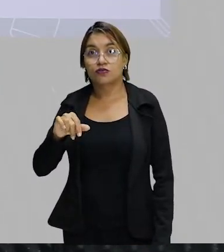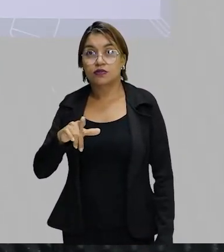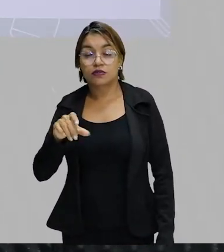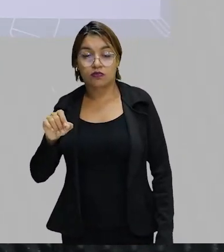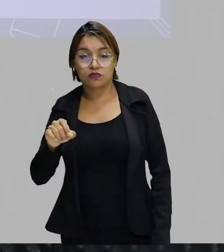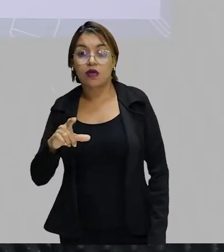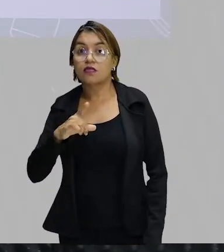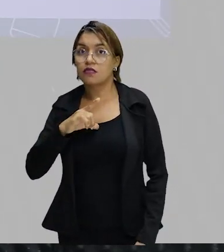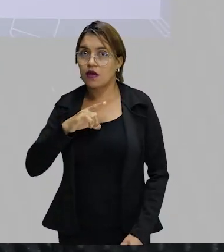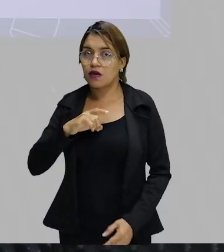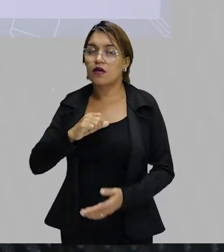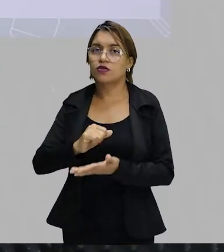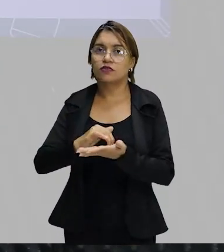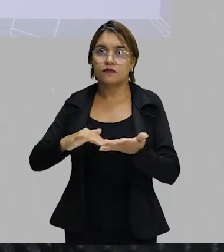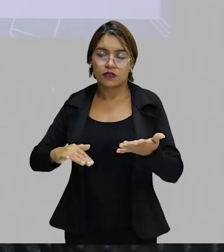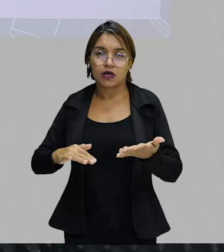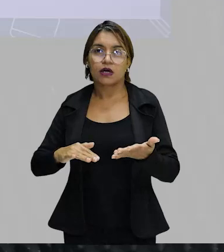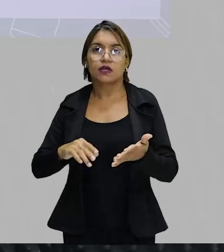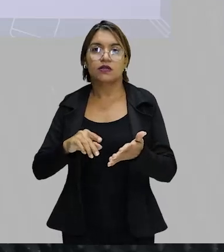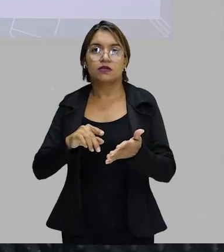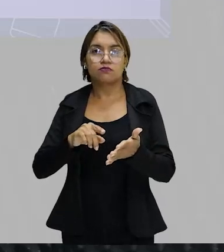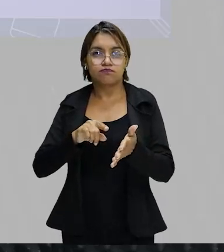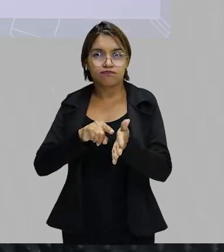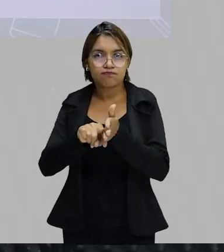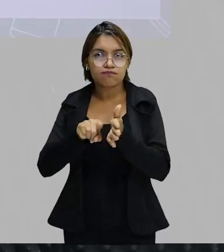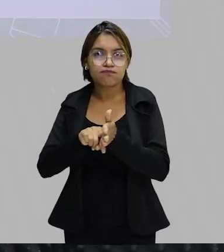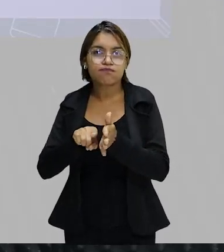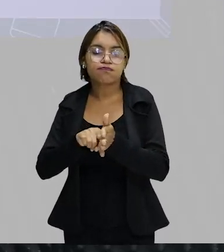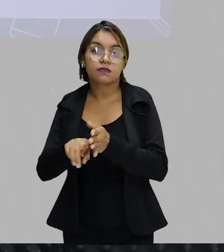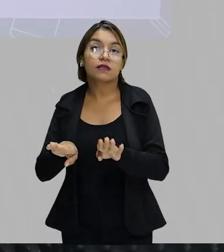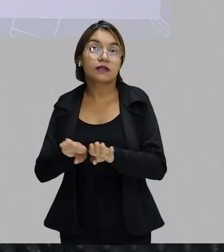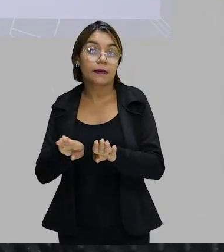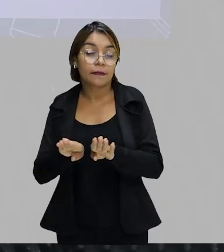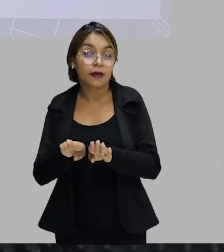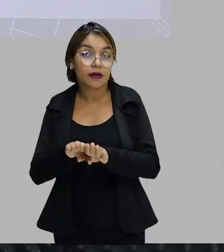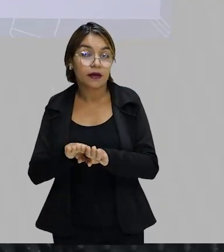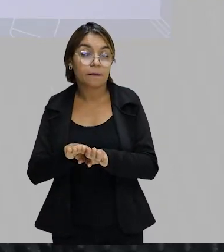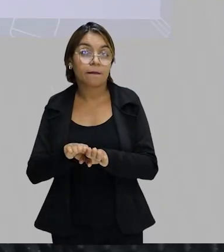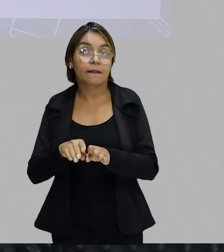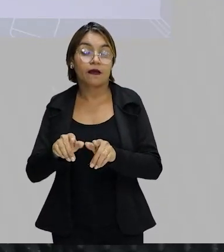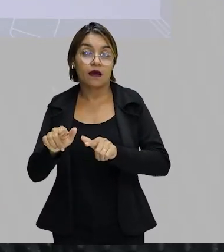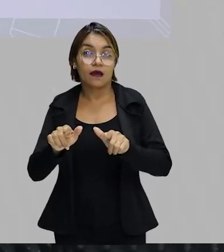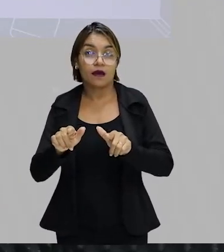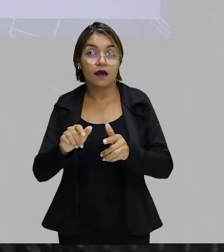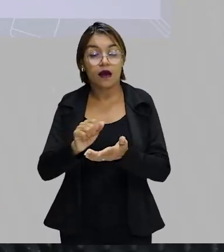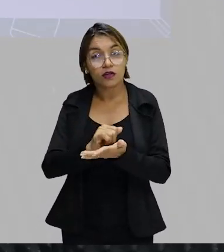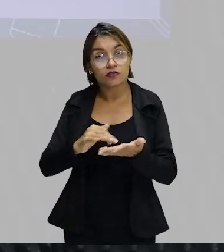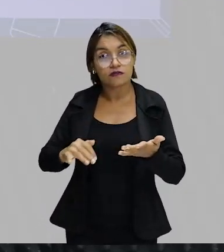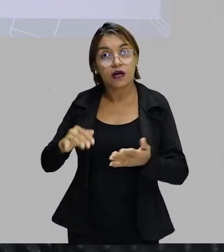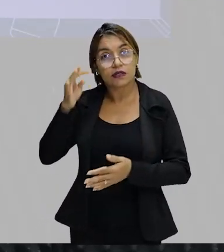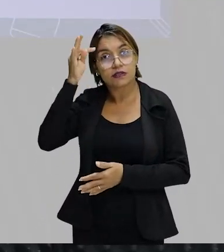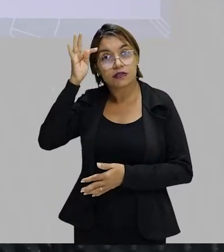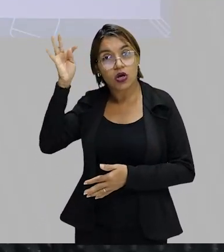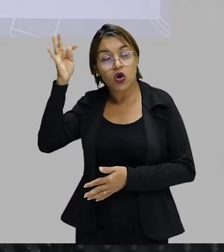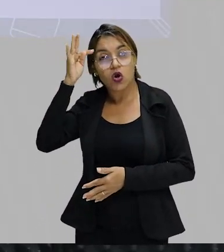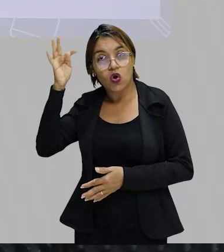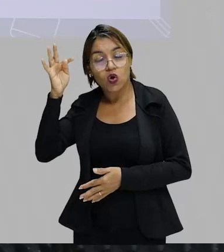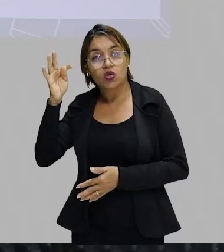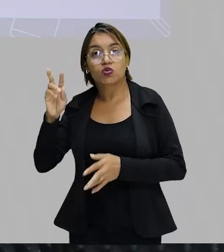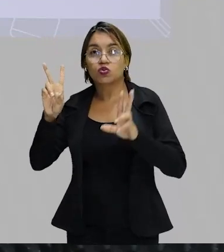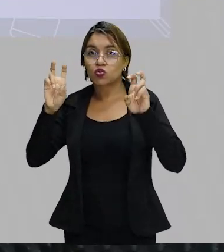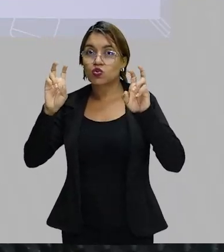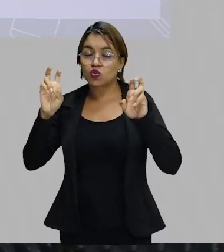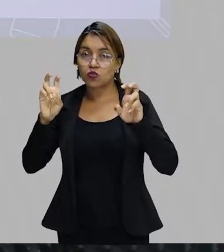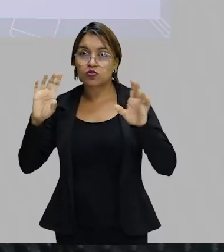tem exercício. E nós temos exercícios teóricos também, tá? Que trazem conhecimentos sobre os conectivos já